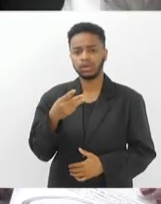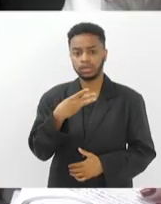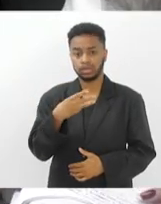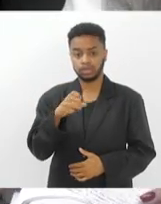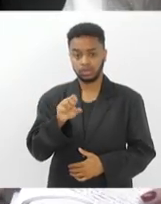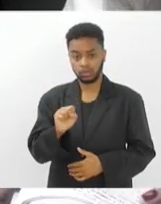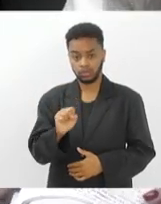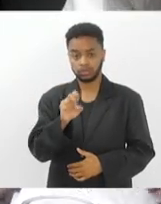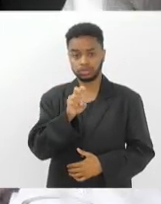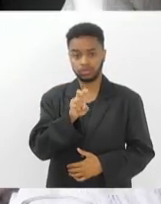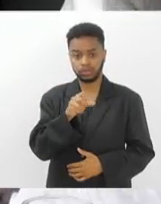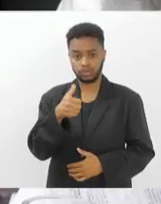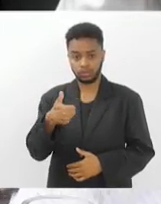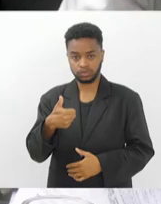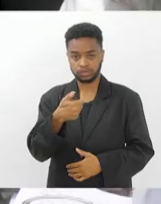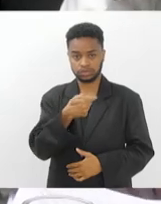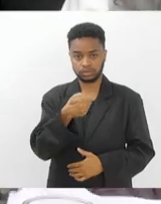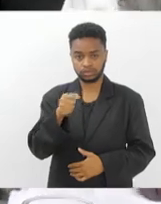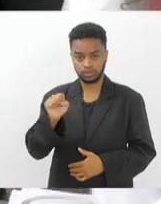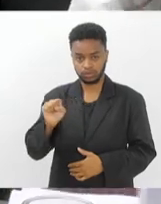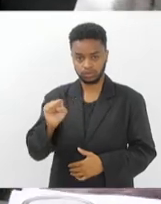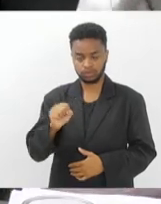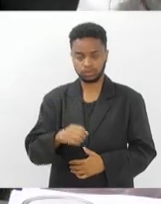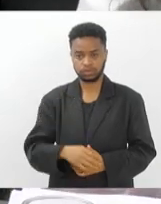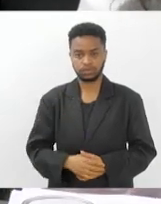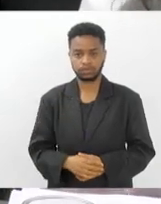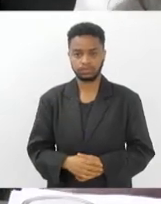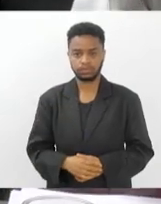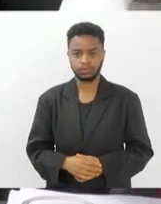38, 51 e 78.